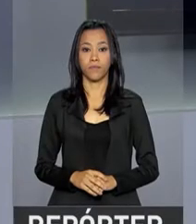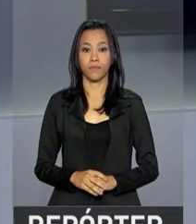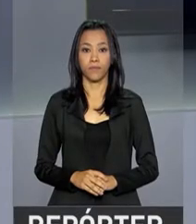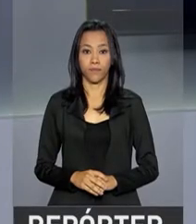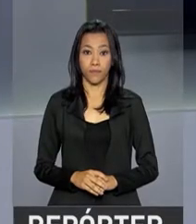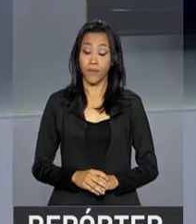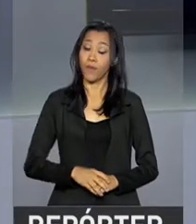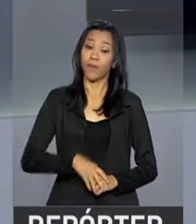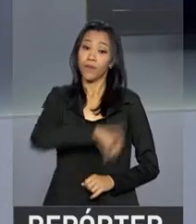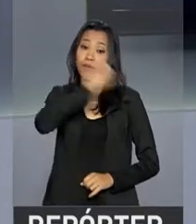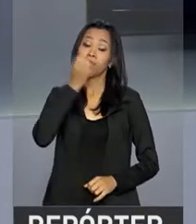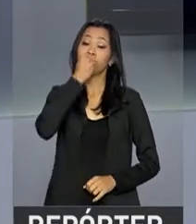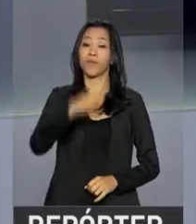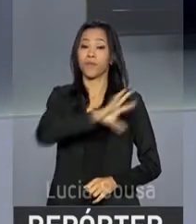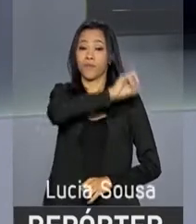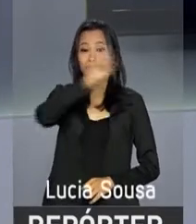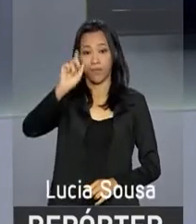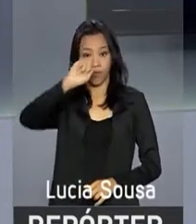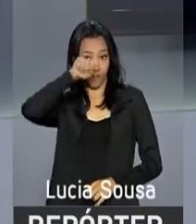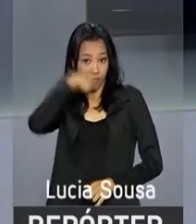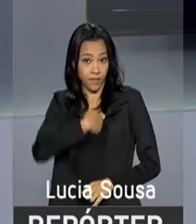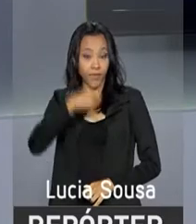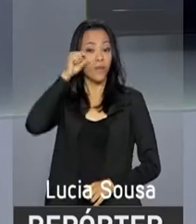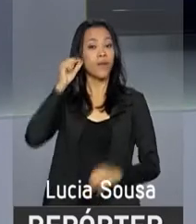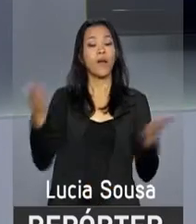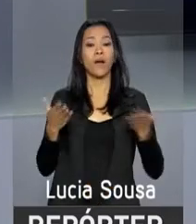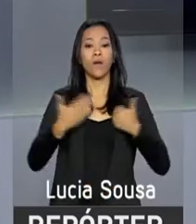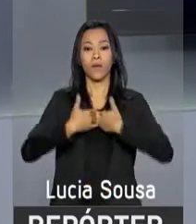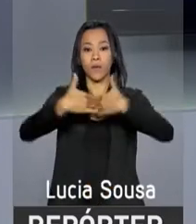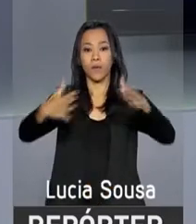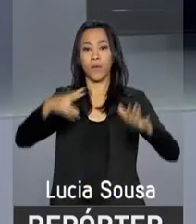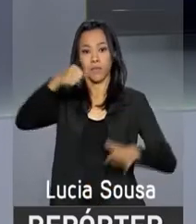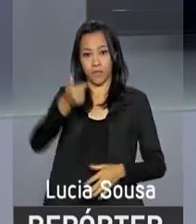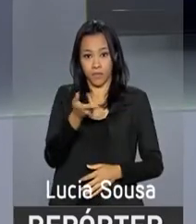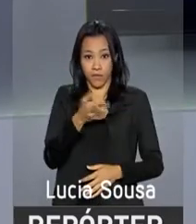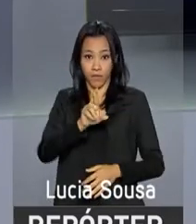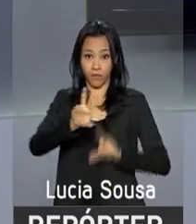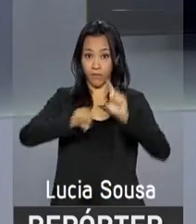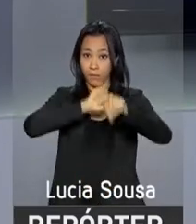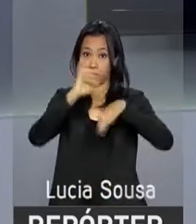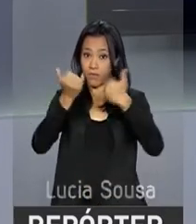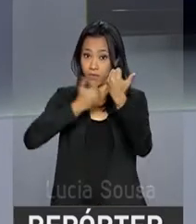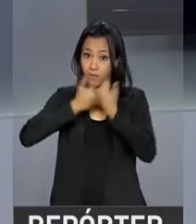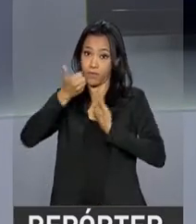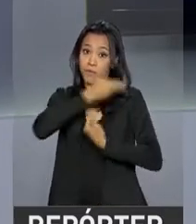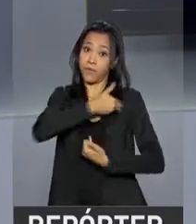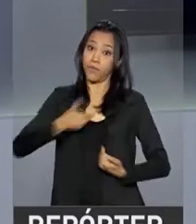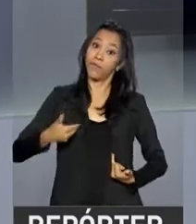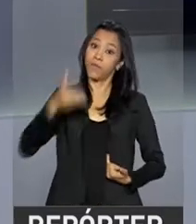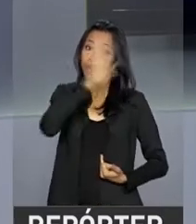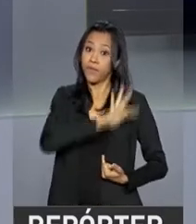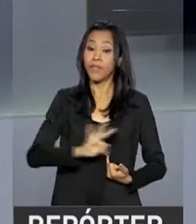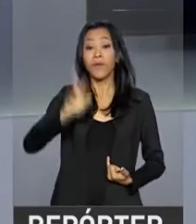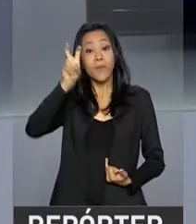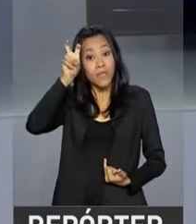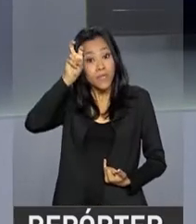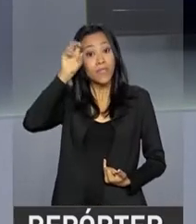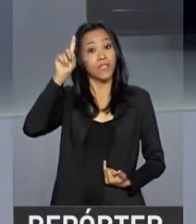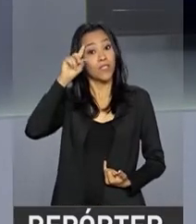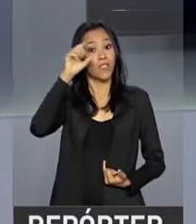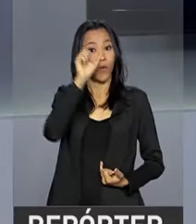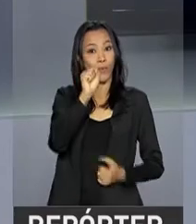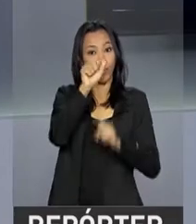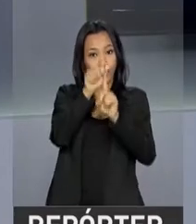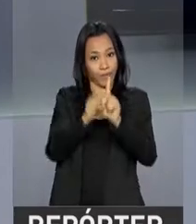olá bom dia eu sou thaísa dias e começa agora o repórter nbr com as notícias do governo federal desta quinta feira 8